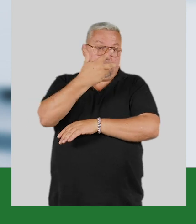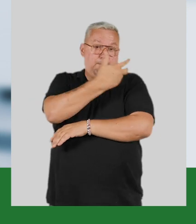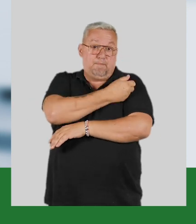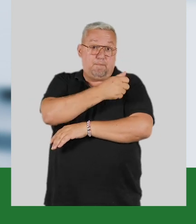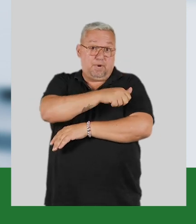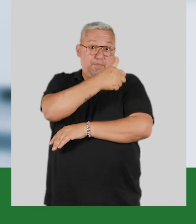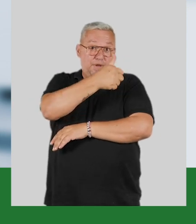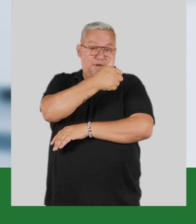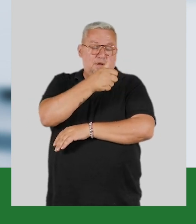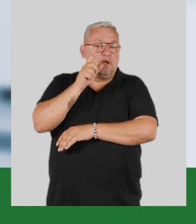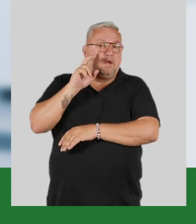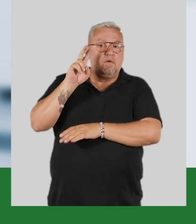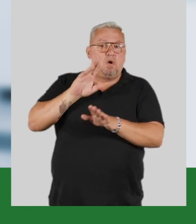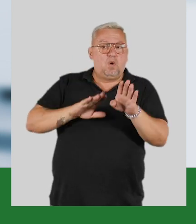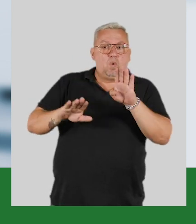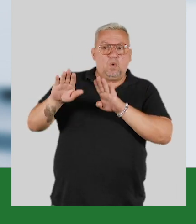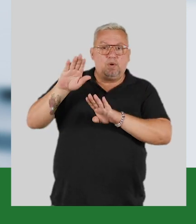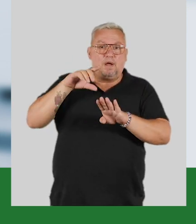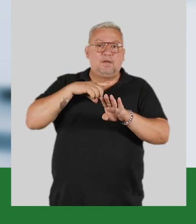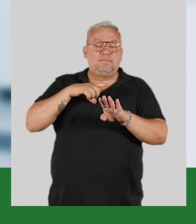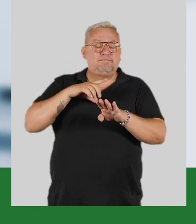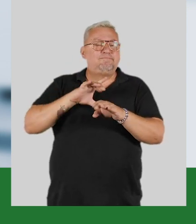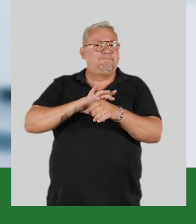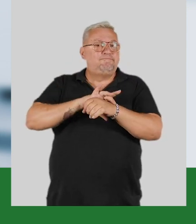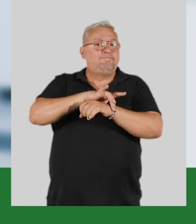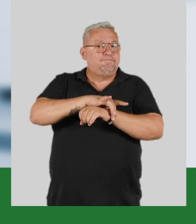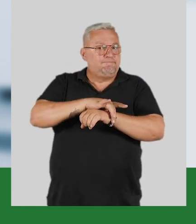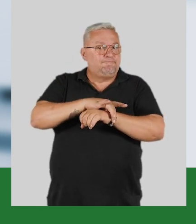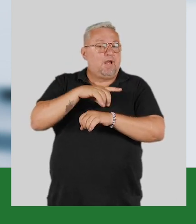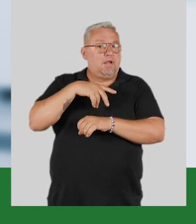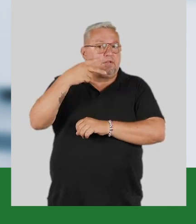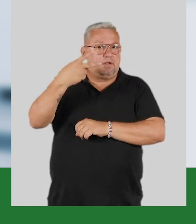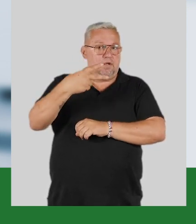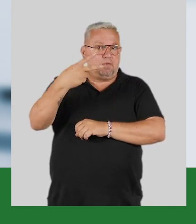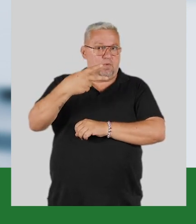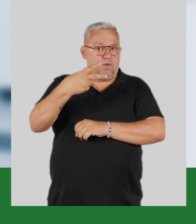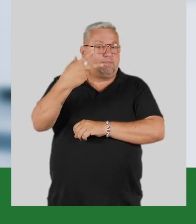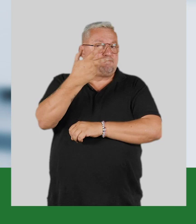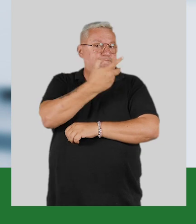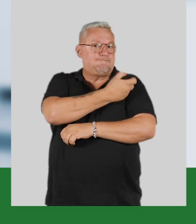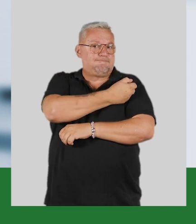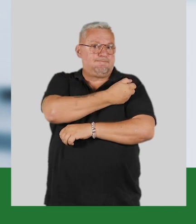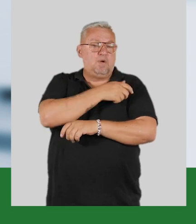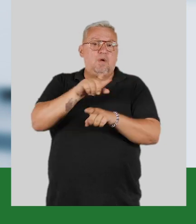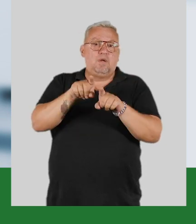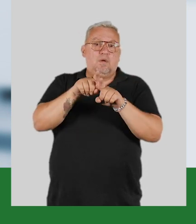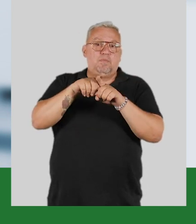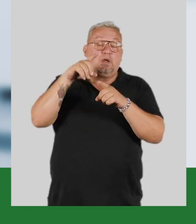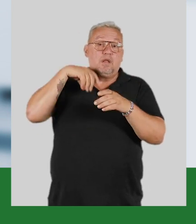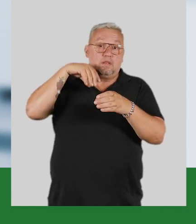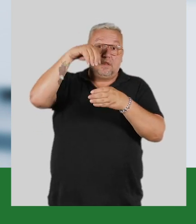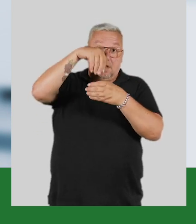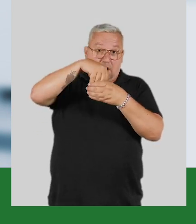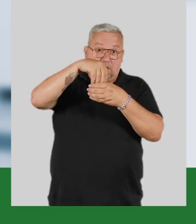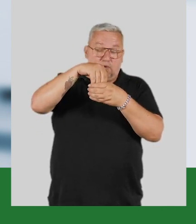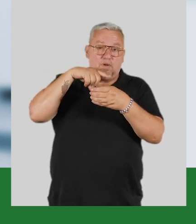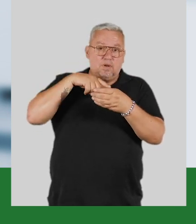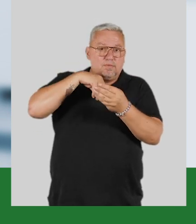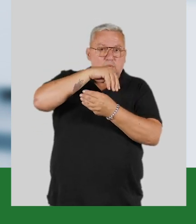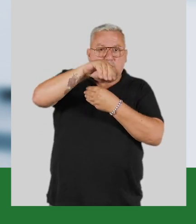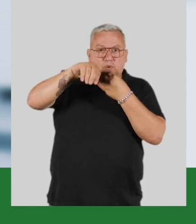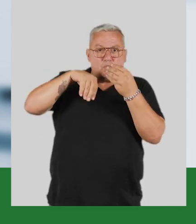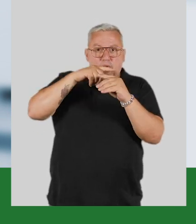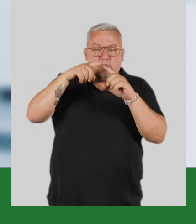é preciso avaliar com muito cuidado se ela tem segurança para receber a segunda dose. E lembrar que a vacina tem componentes que